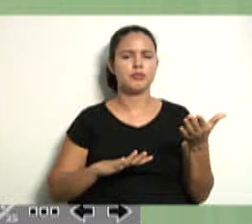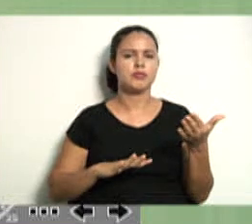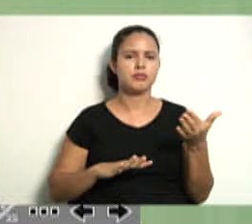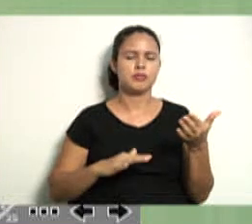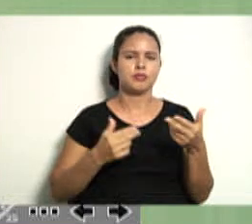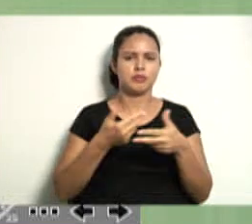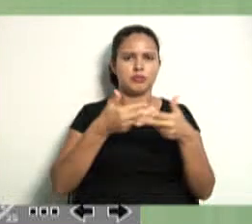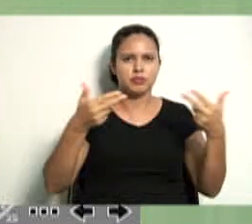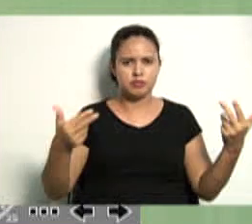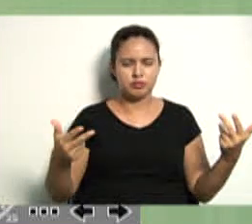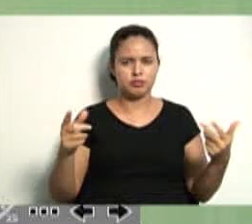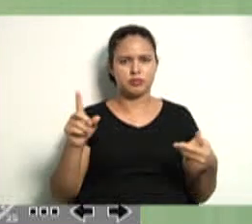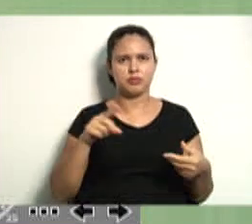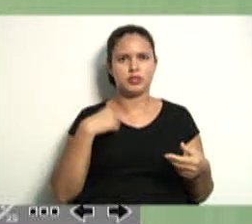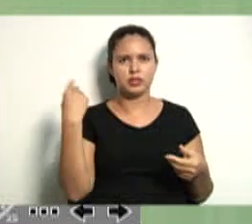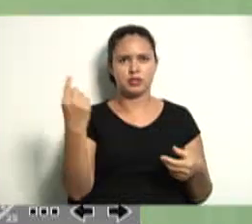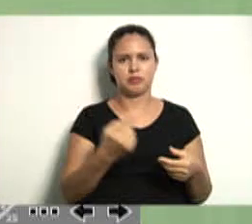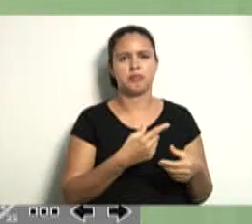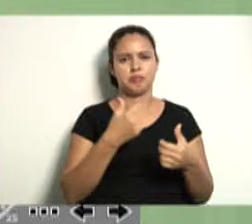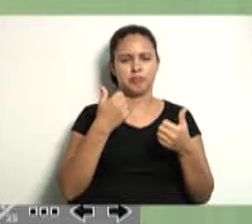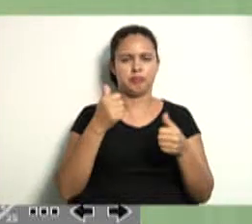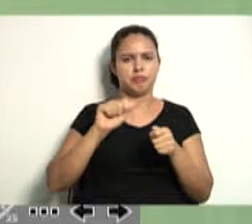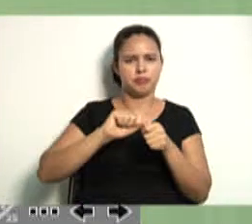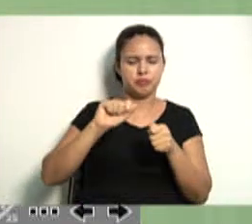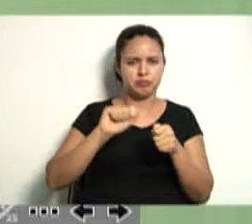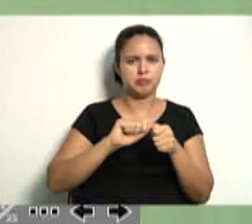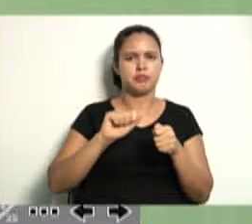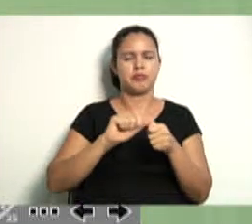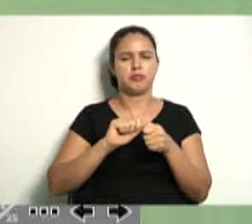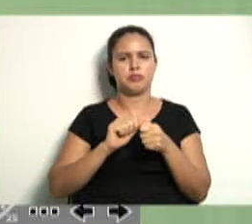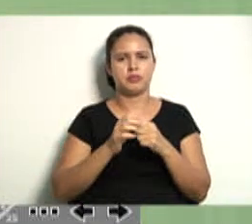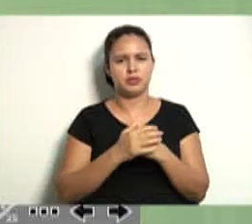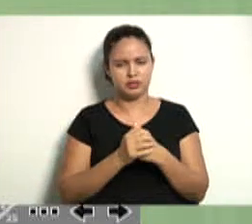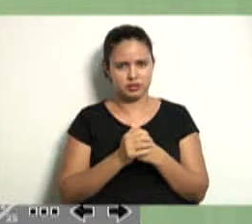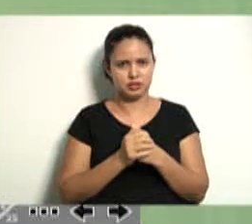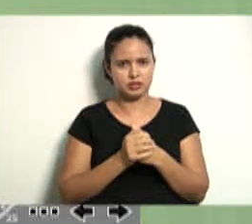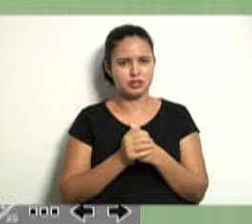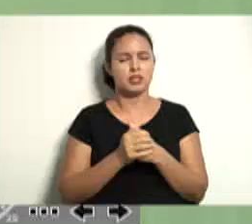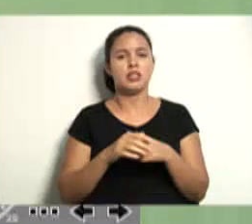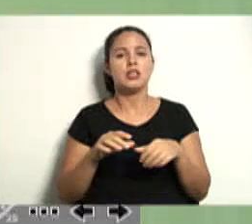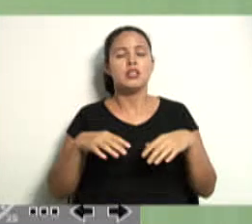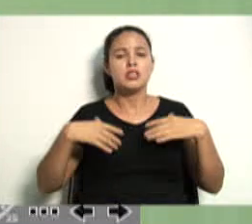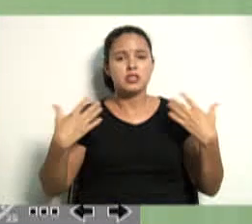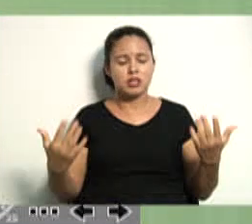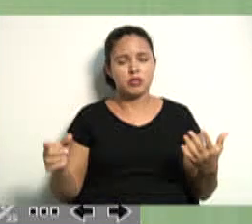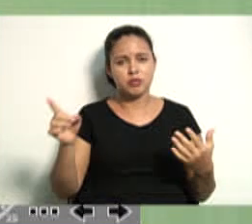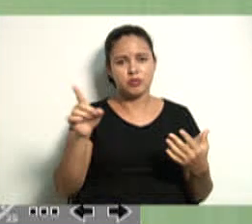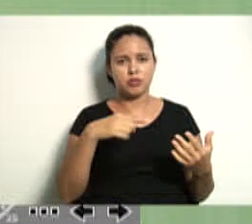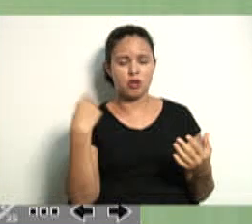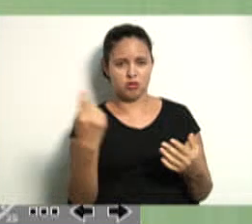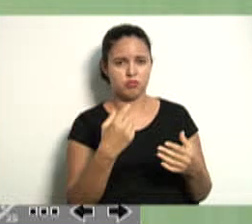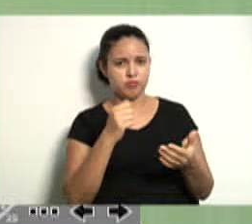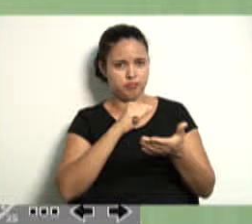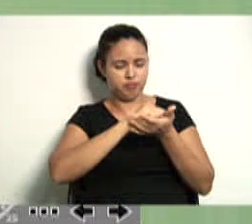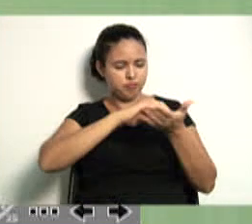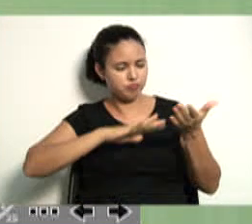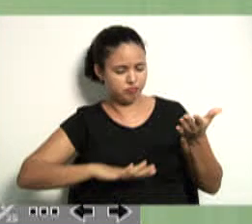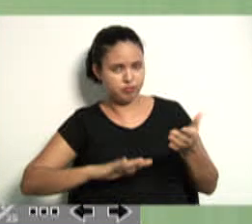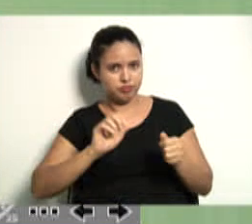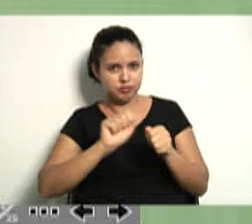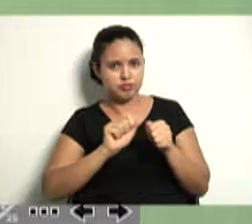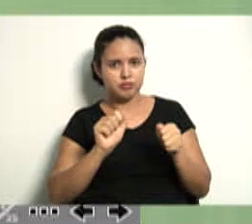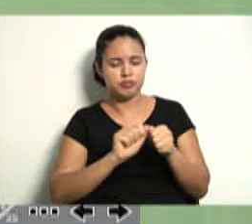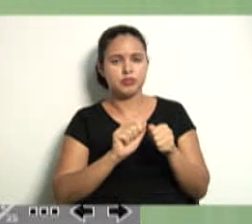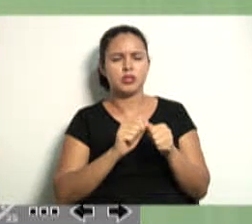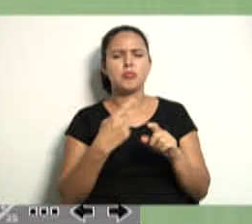humanos, realizamos sobre o mundo físico. Para quê que nós realizamos essas atividades?